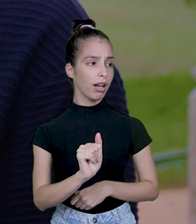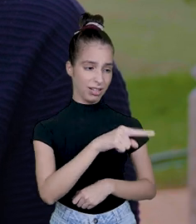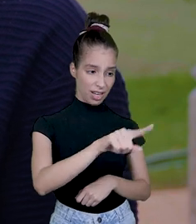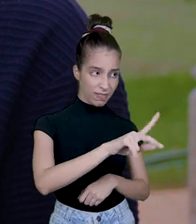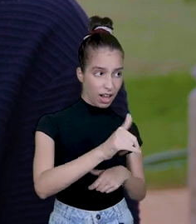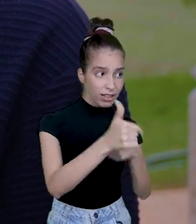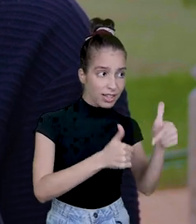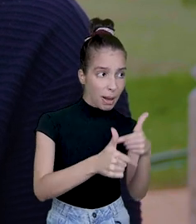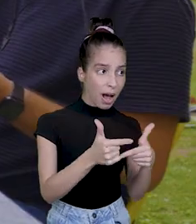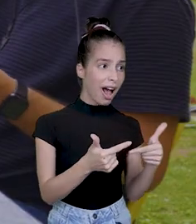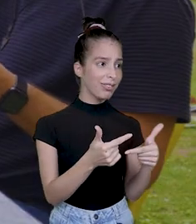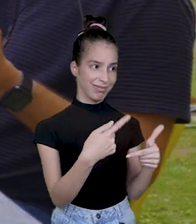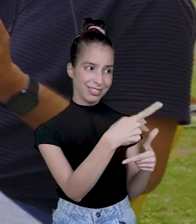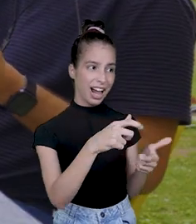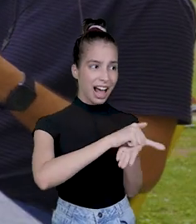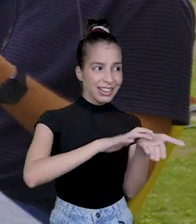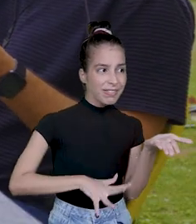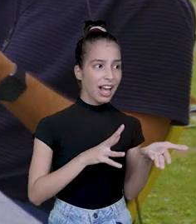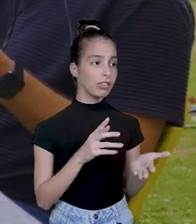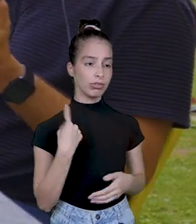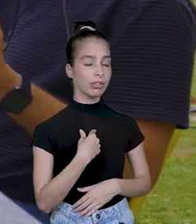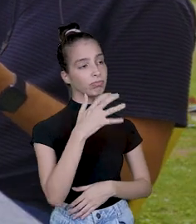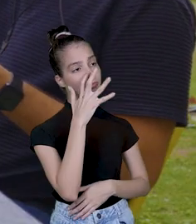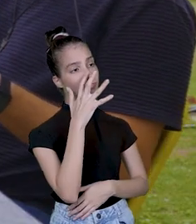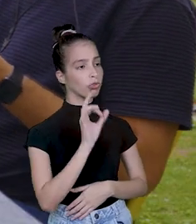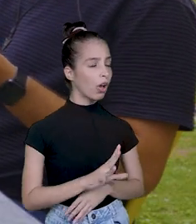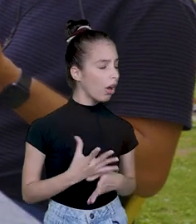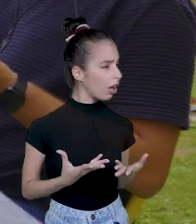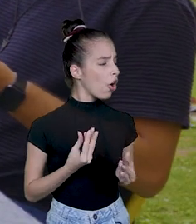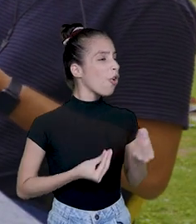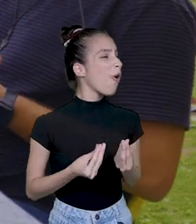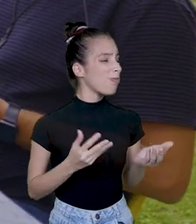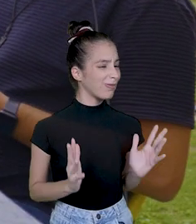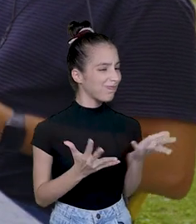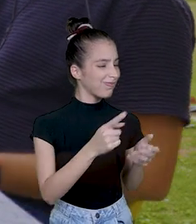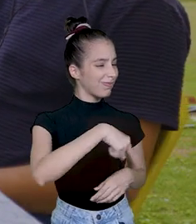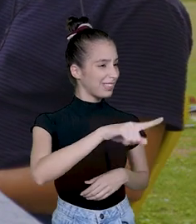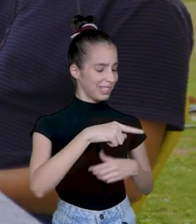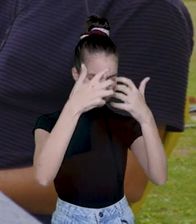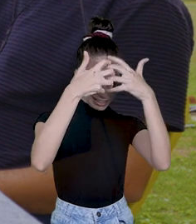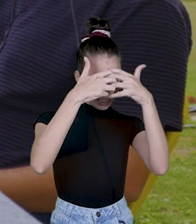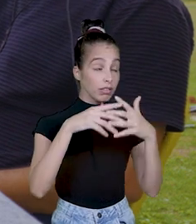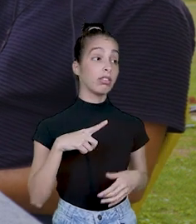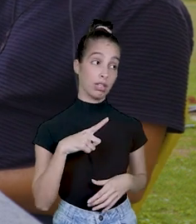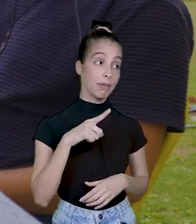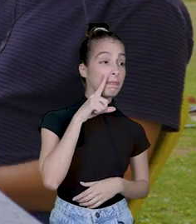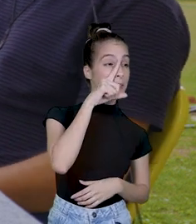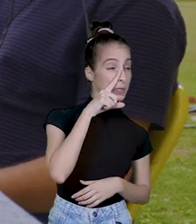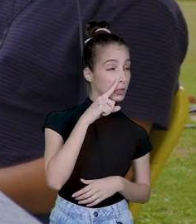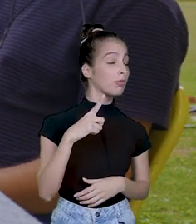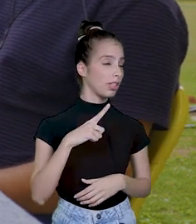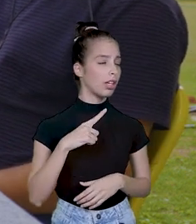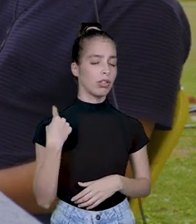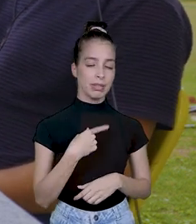eles vão fazer os trabalhos usando ia e a gente vai enfim só assistir como que a gente vai lidar com isso né então existem vários perigos vários riscos que a